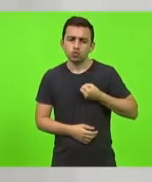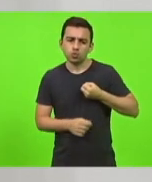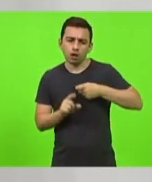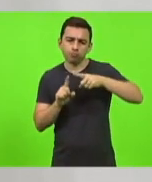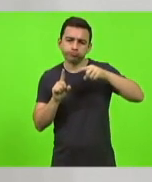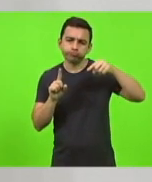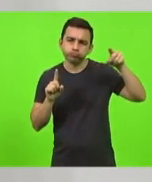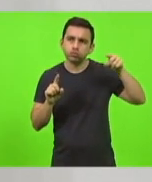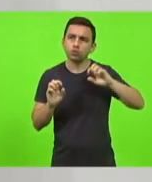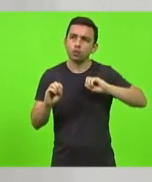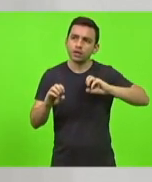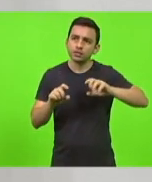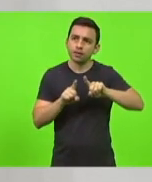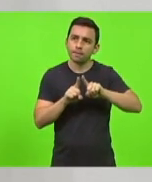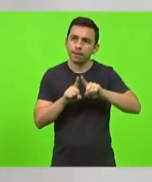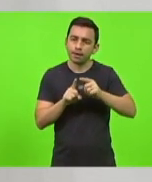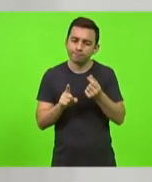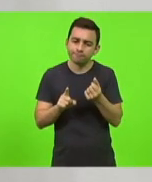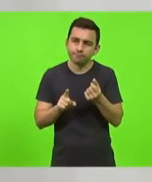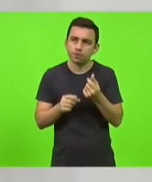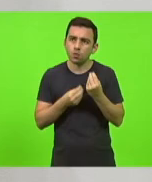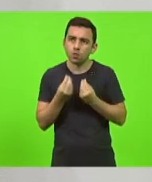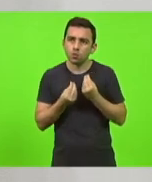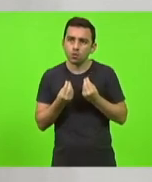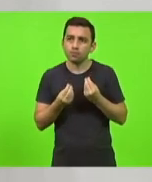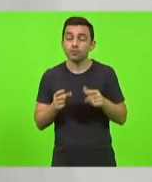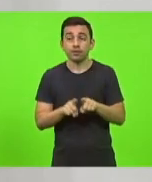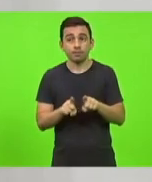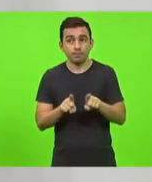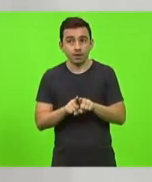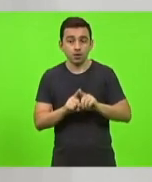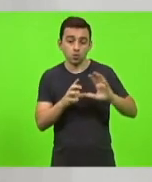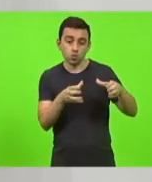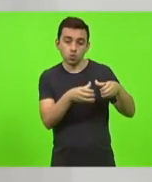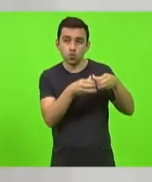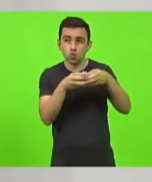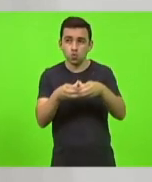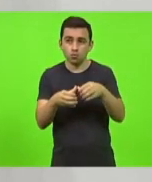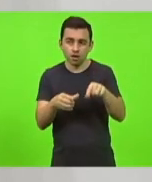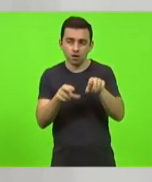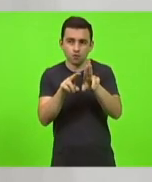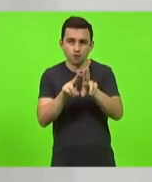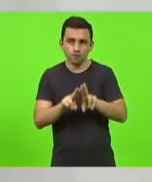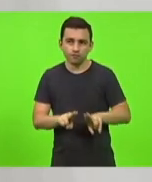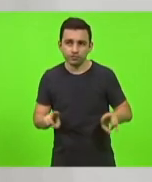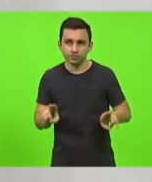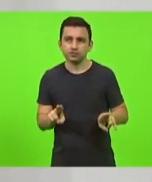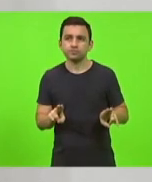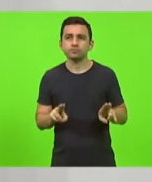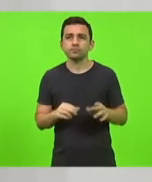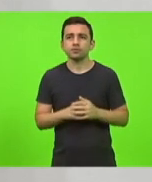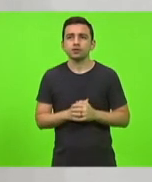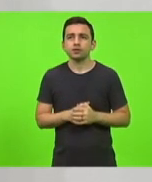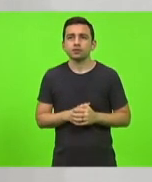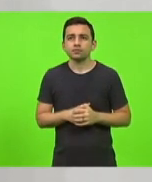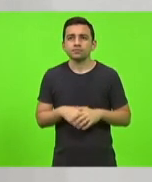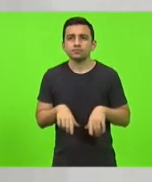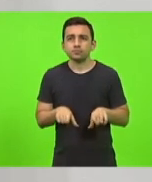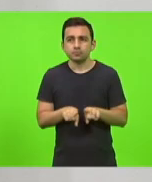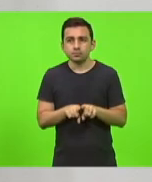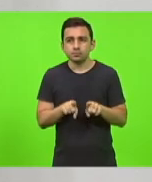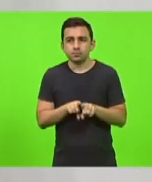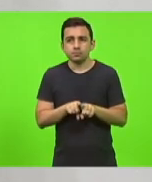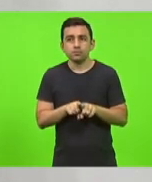receita. Trouxemos o Núcleo de Estudos Econômicos da UFSC. Nós trouxemos também